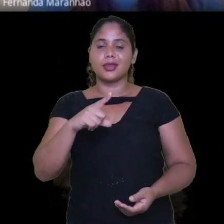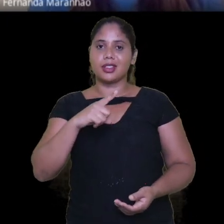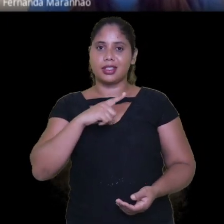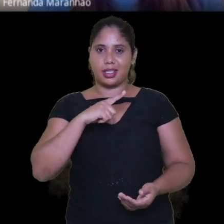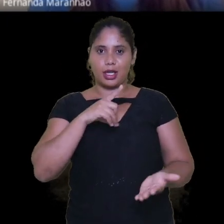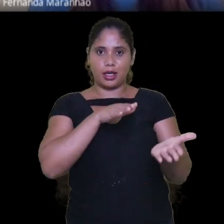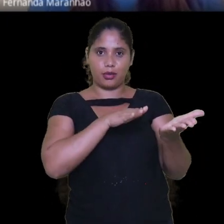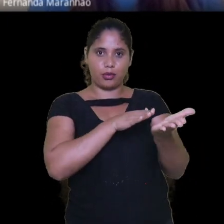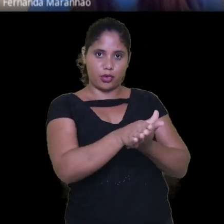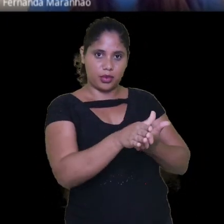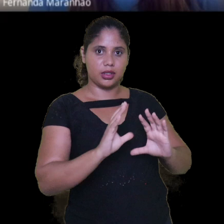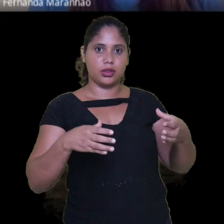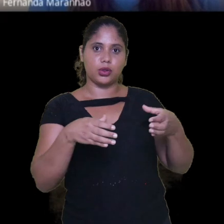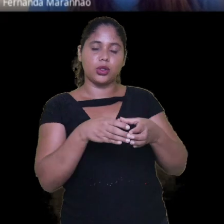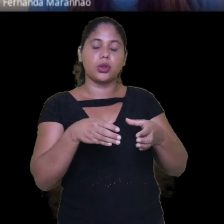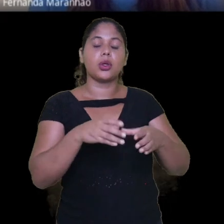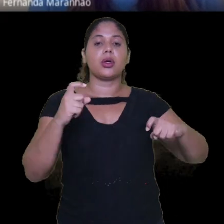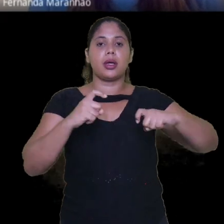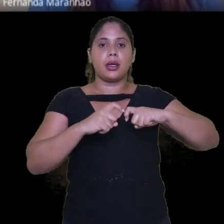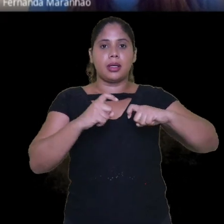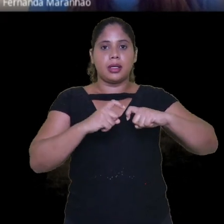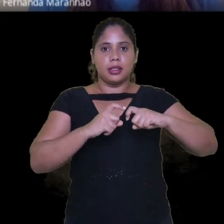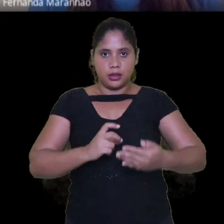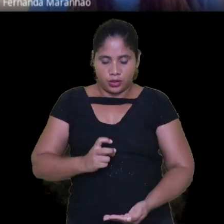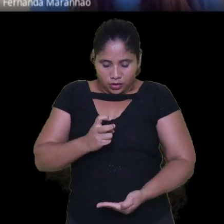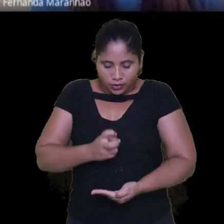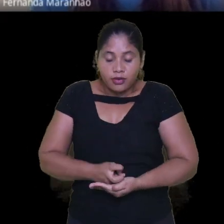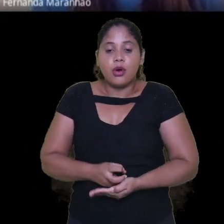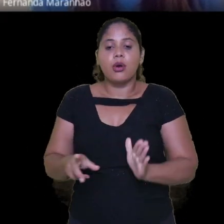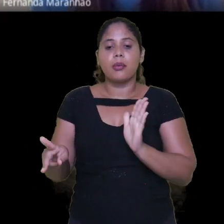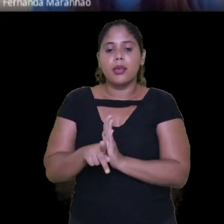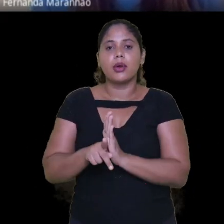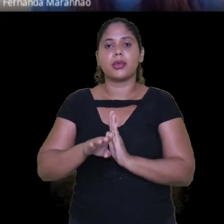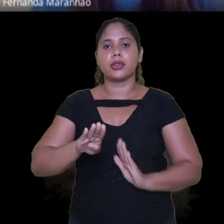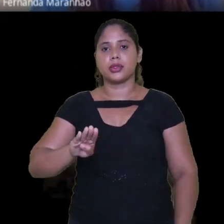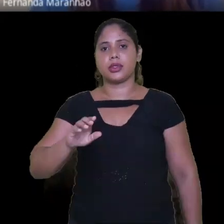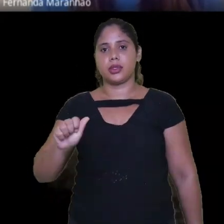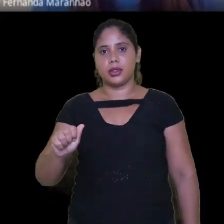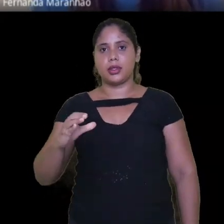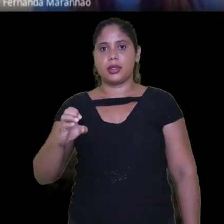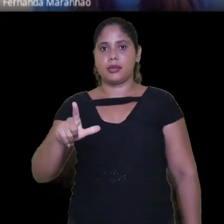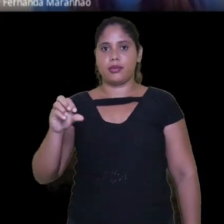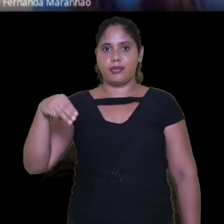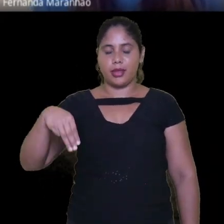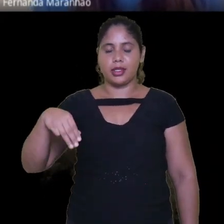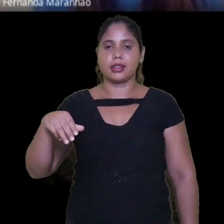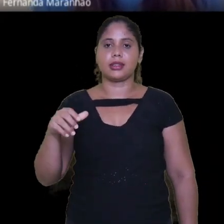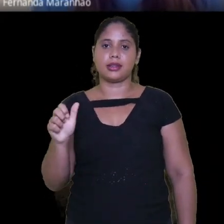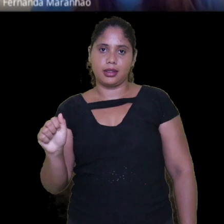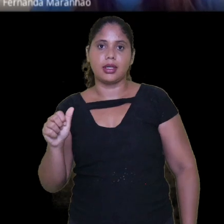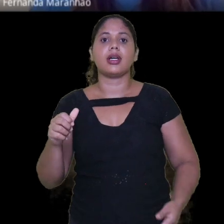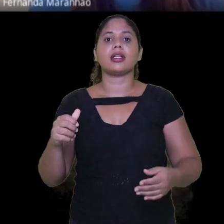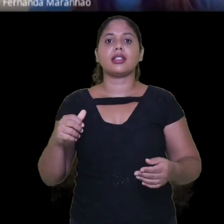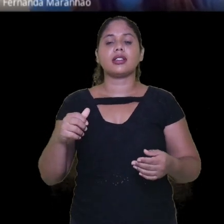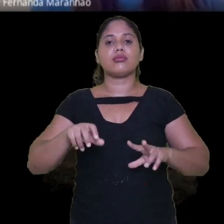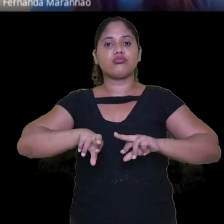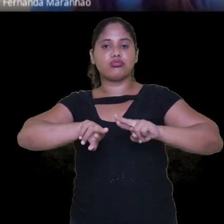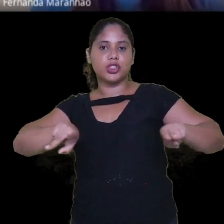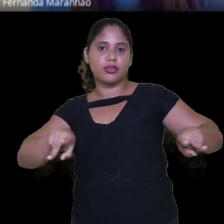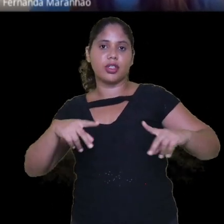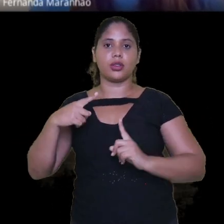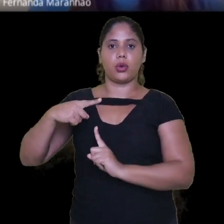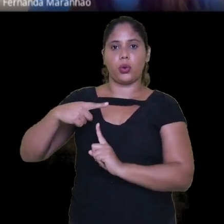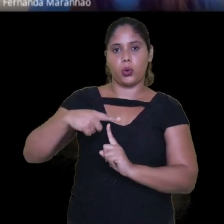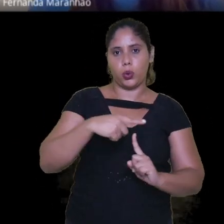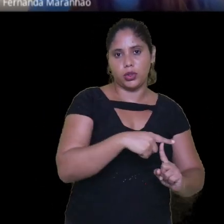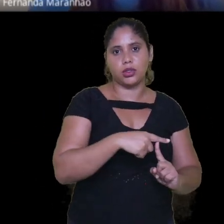fins práticos, essa definição vai ser bastante utilizada nos nossos próximos slides. É sempre importante lembrar que